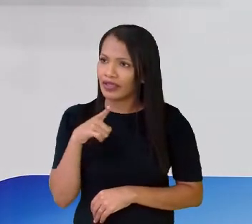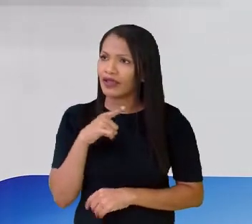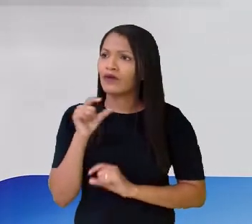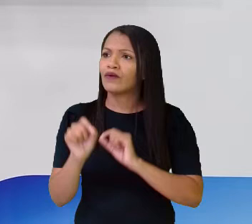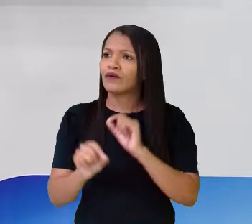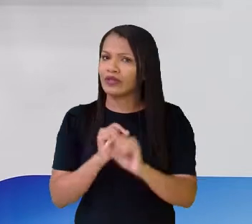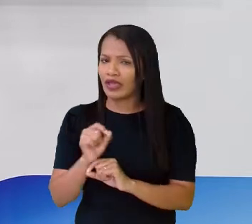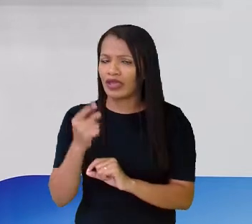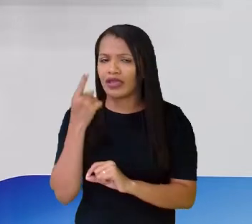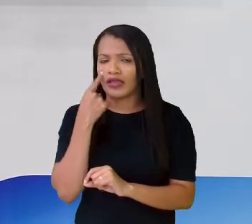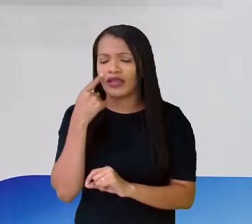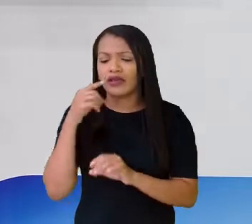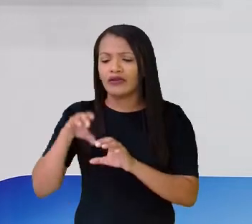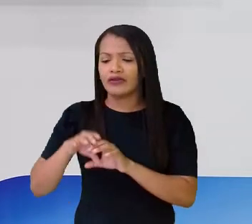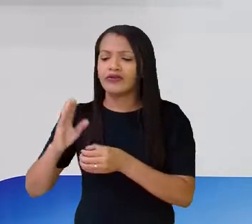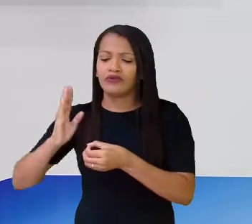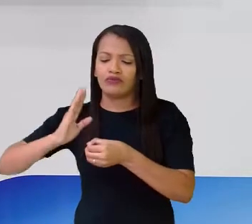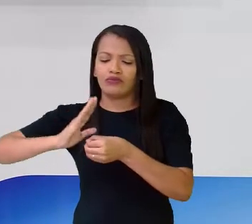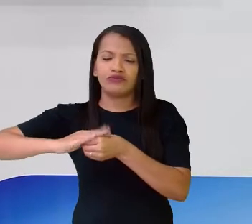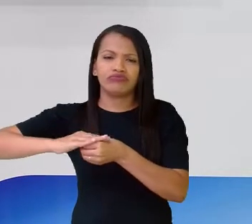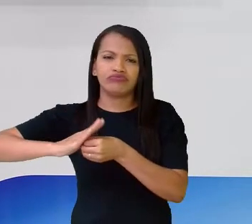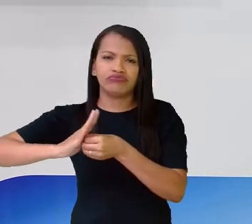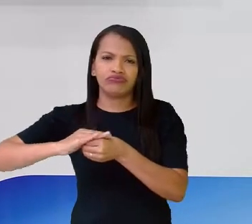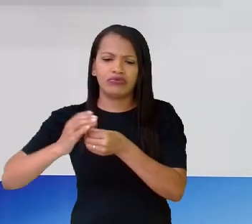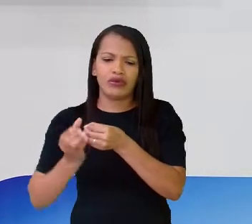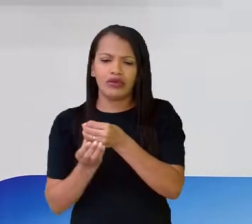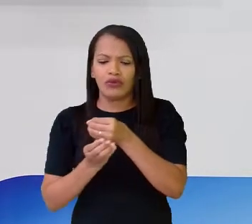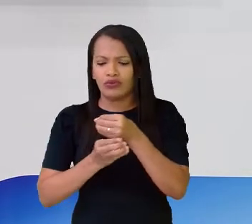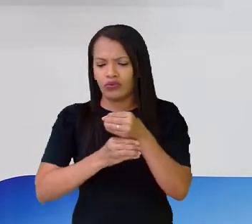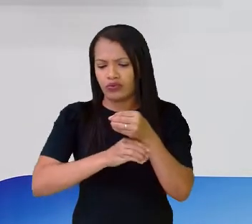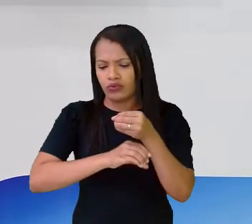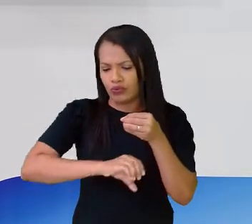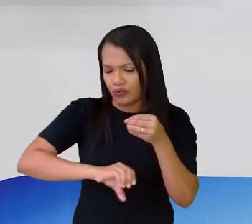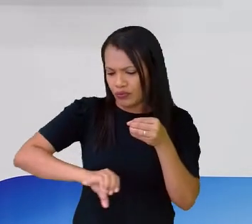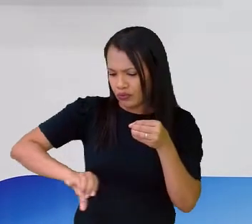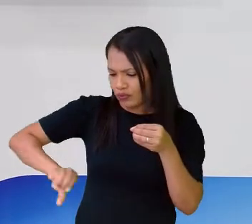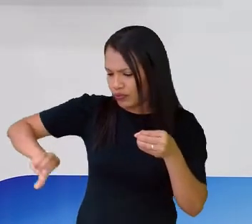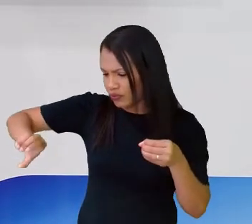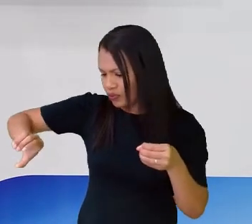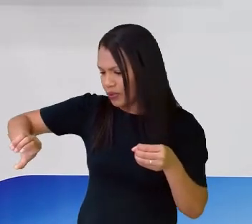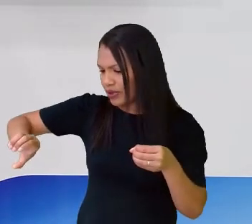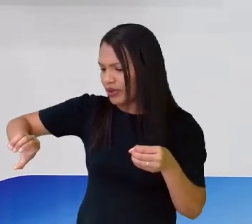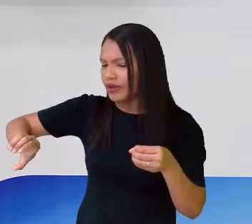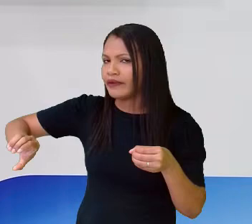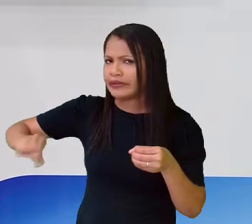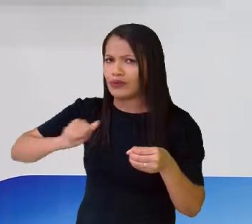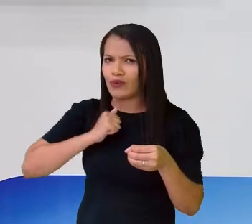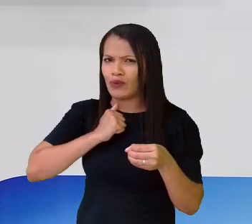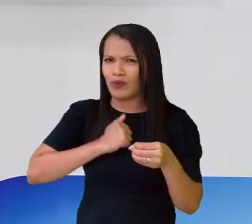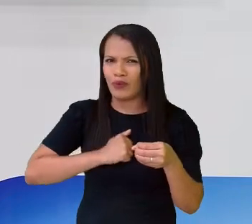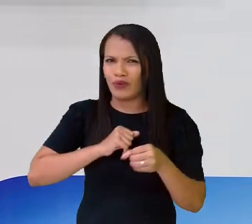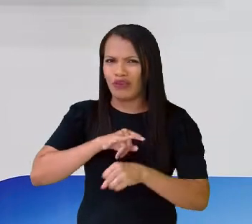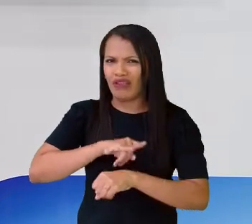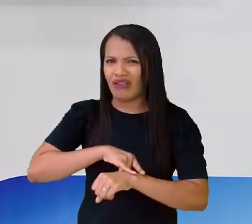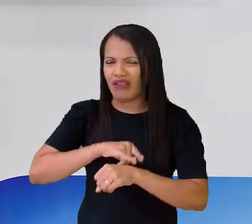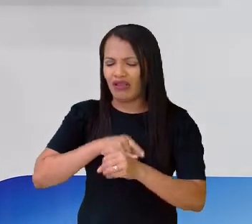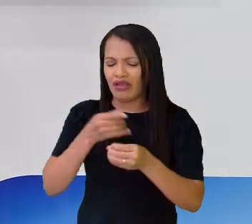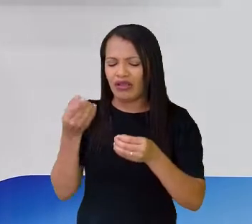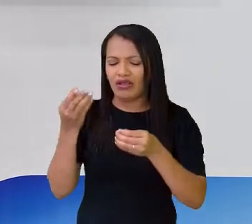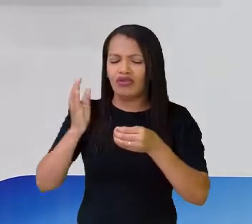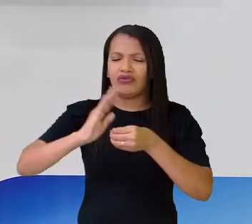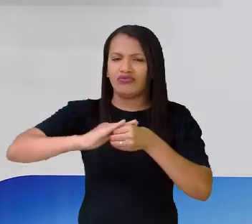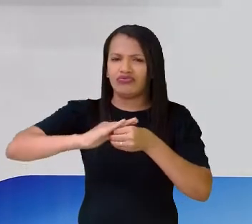jogam esgoto dentro do mar. Vocês acreditam nisso? Infelizmente acontece bastante. E é